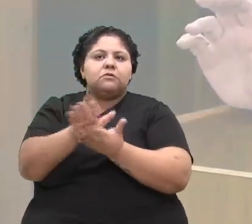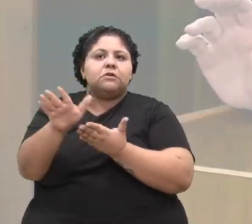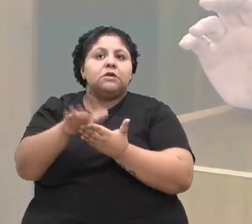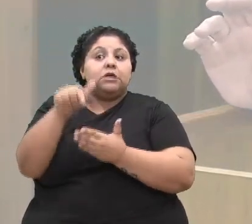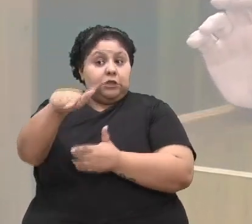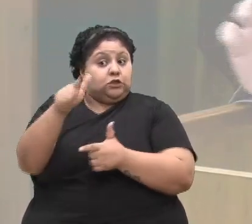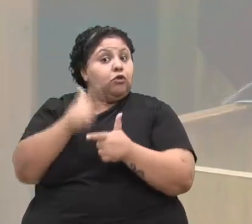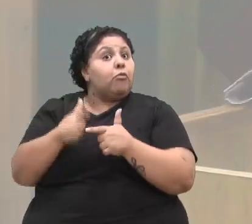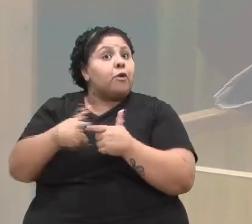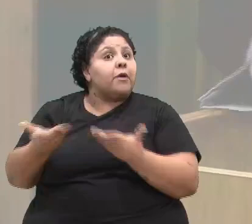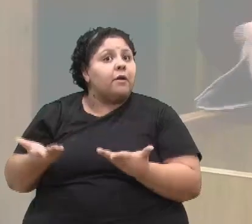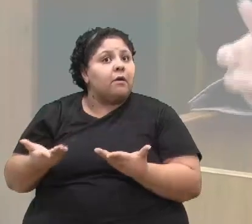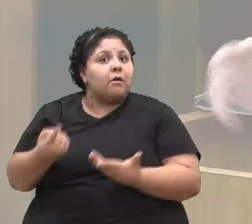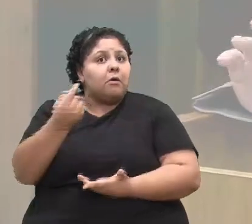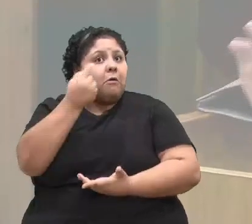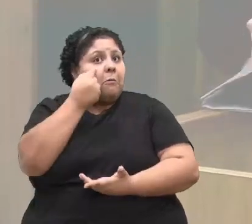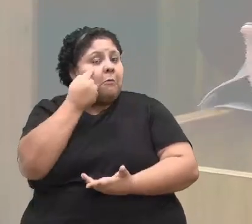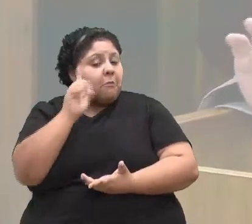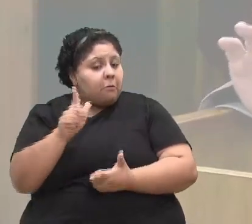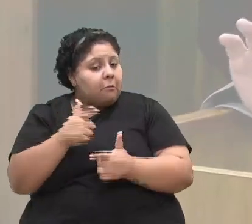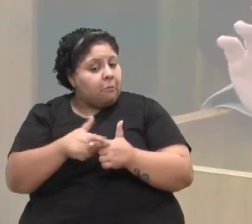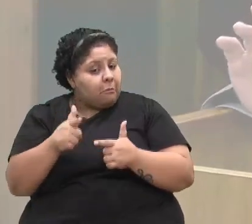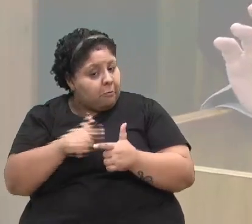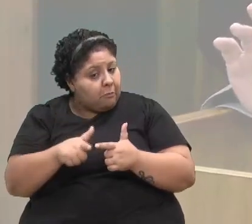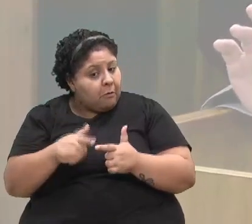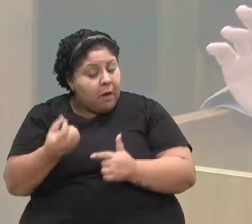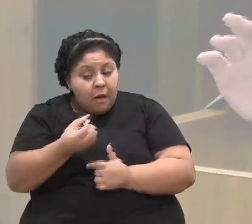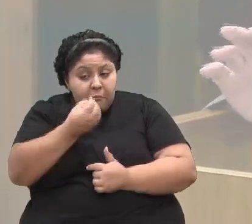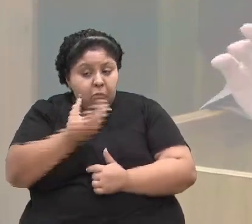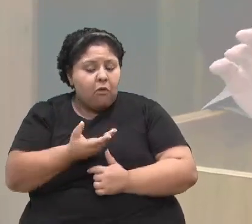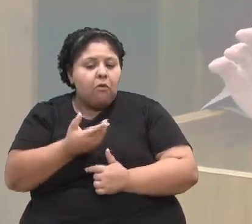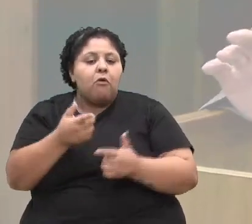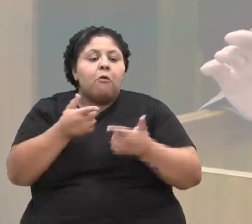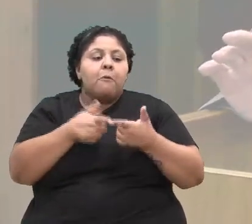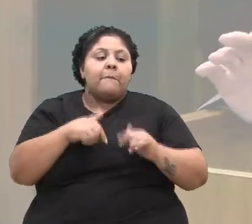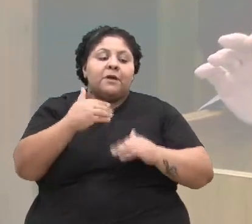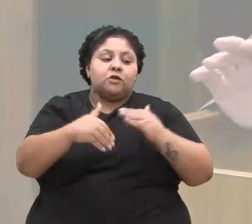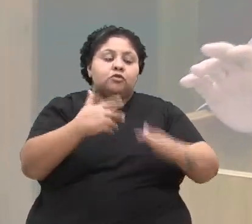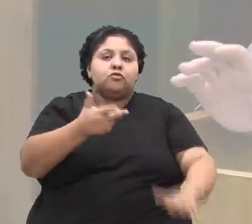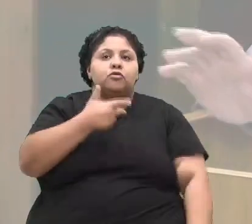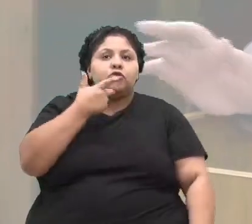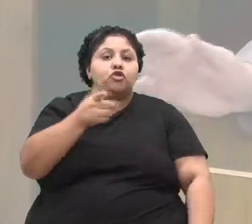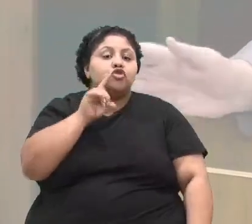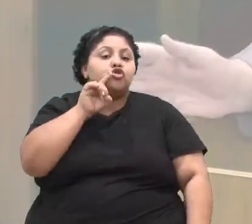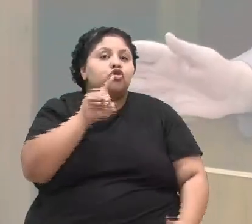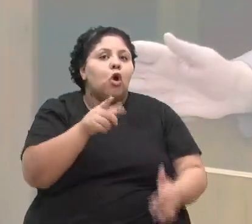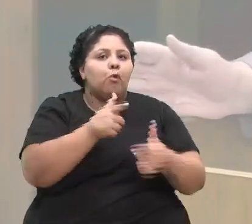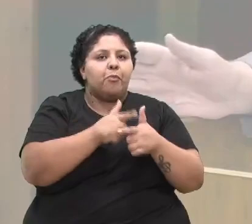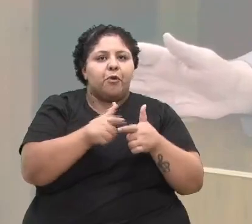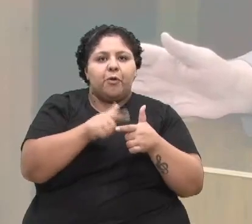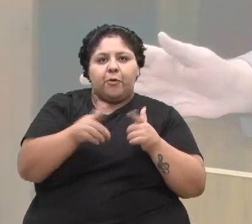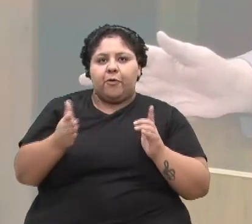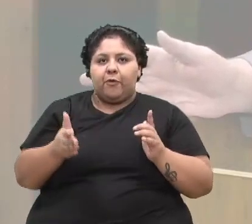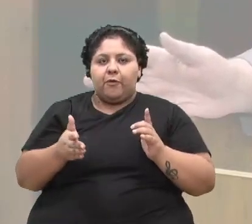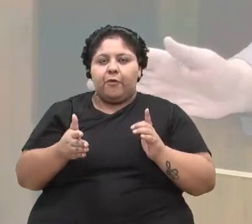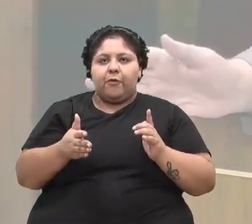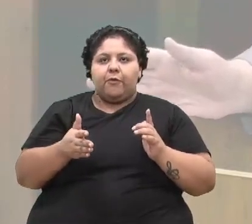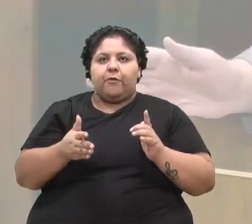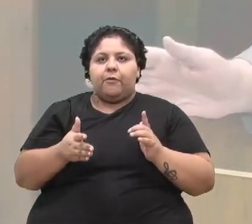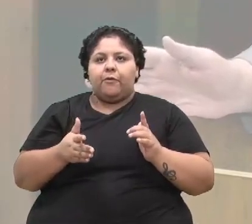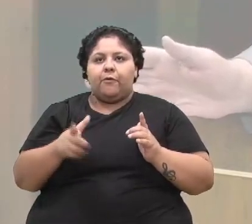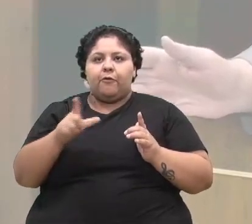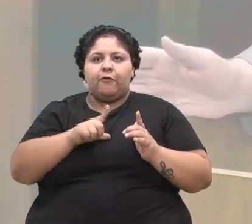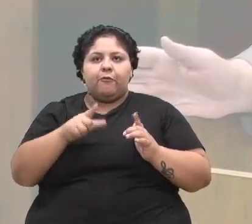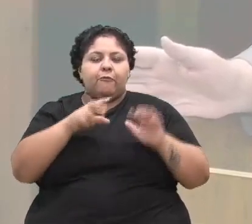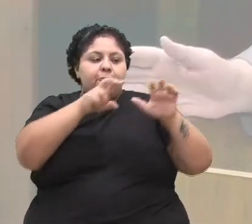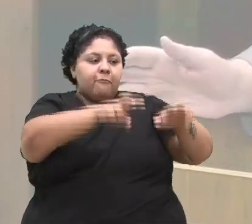problema. Enxergar o problema já é uma virtude. Mas quando você fala só o problema, você vira que tem lá na colônia, a